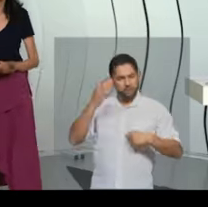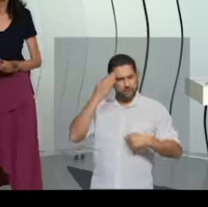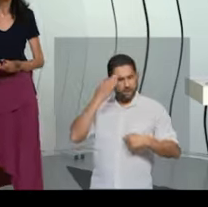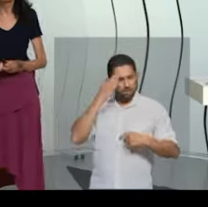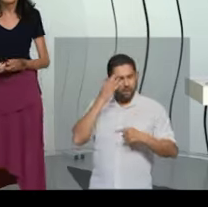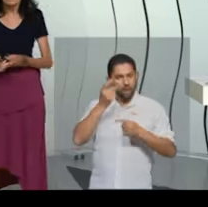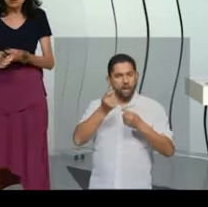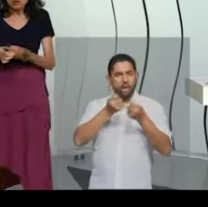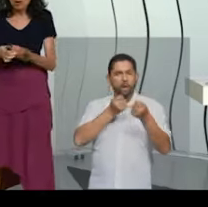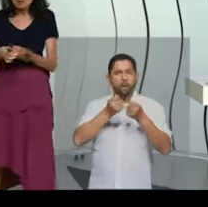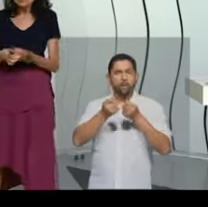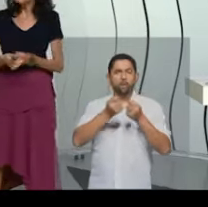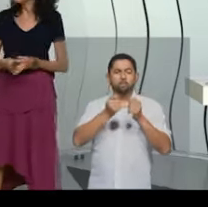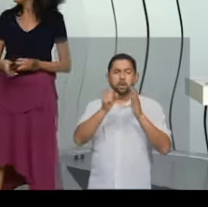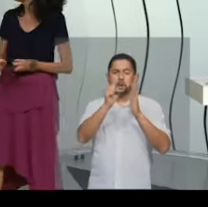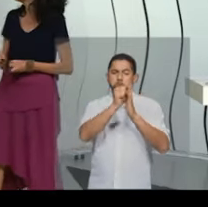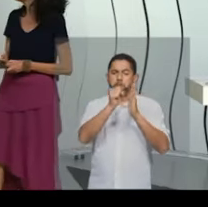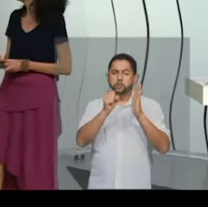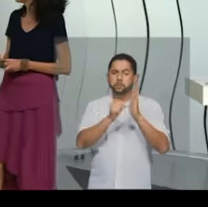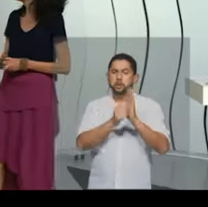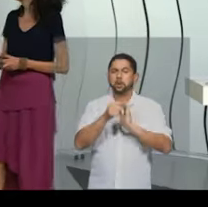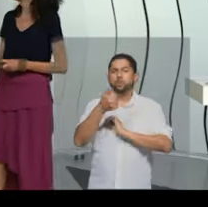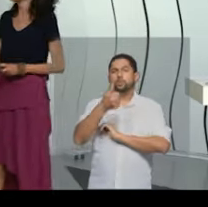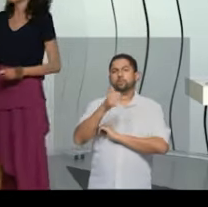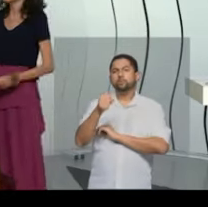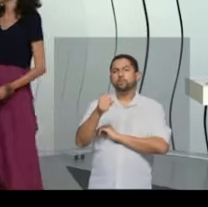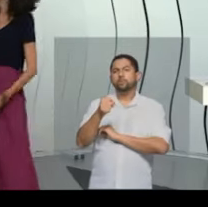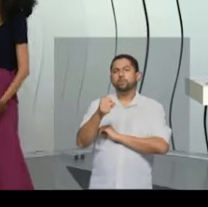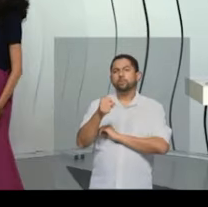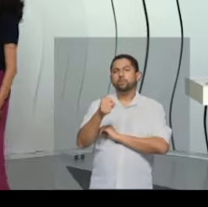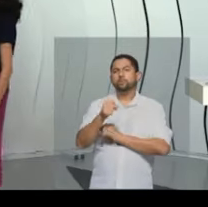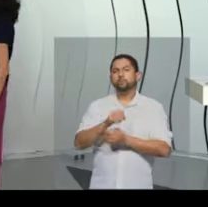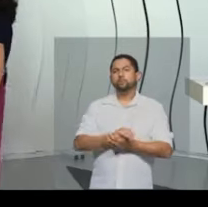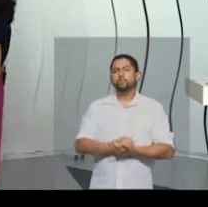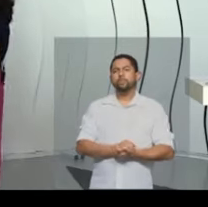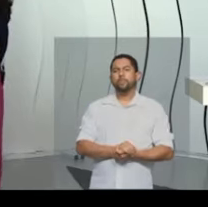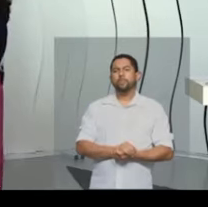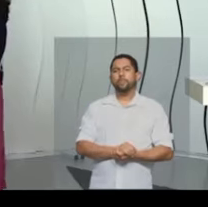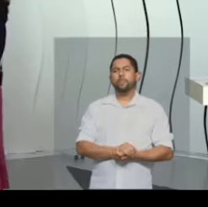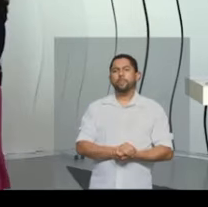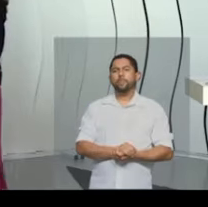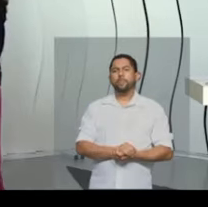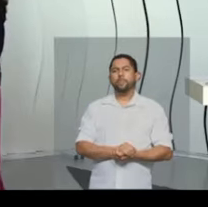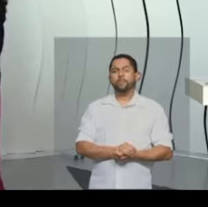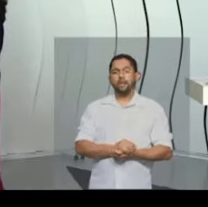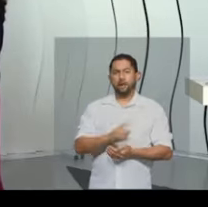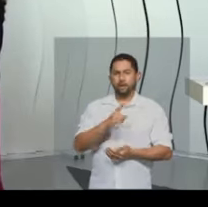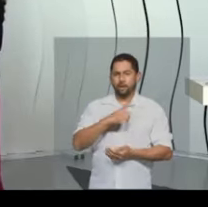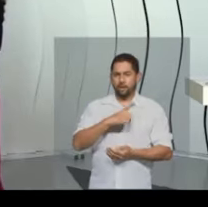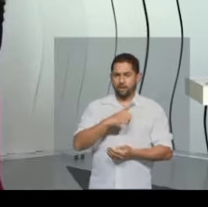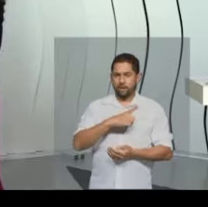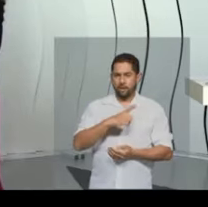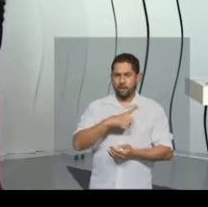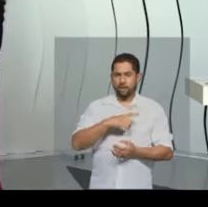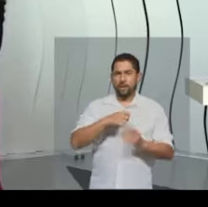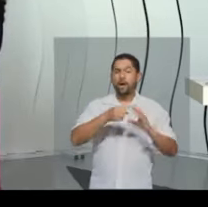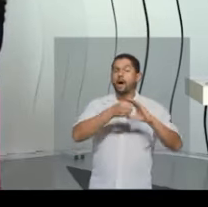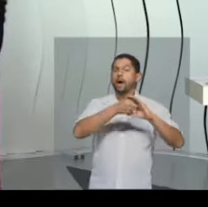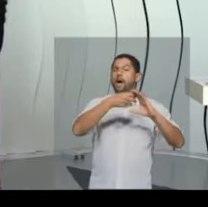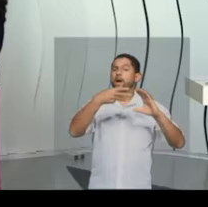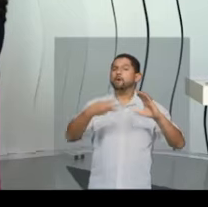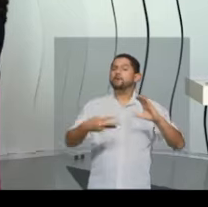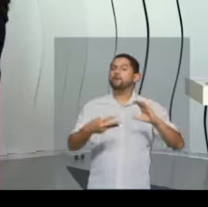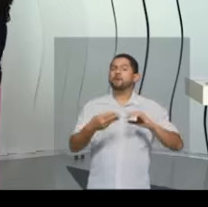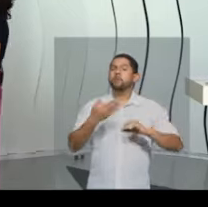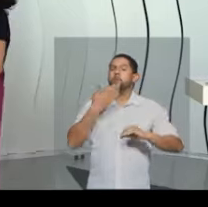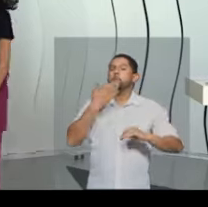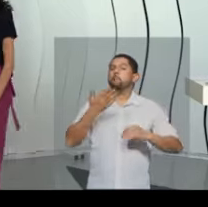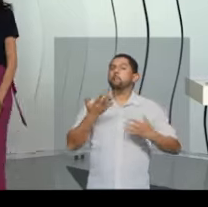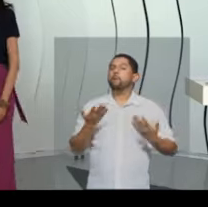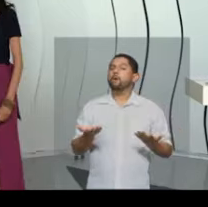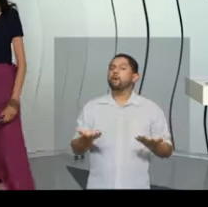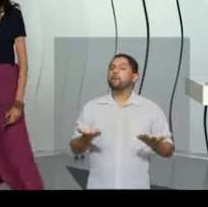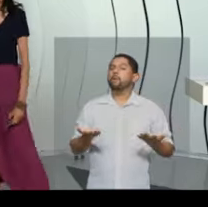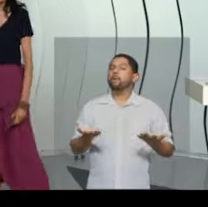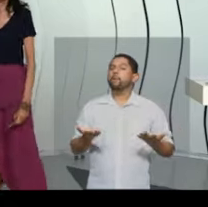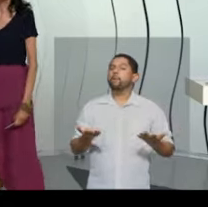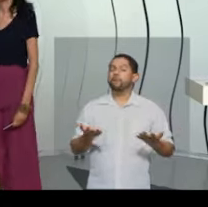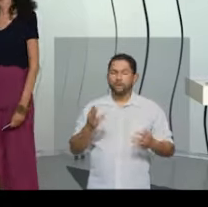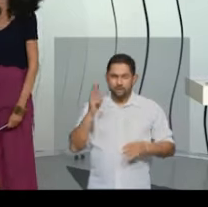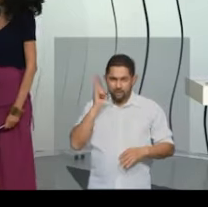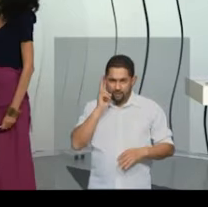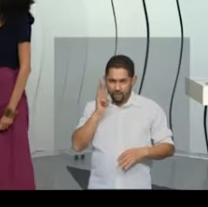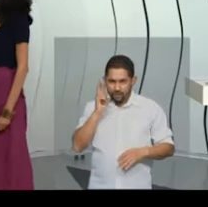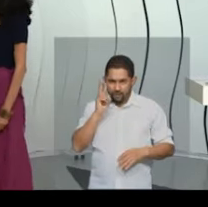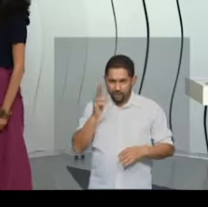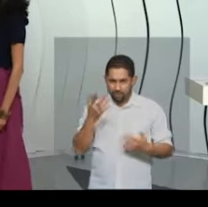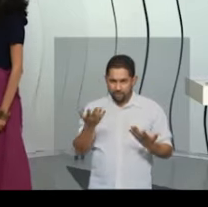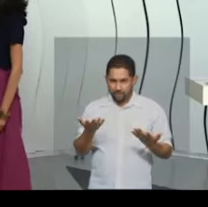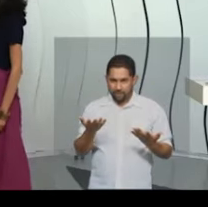XVIII. A economia do Brasil no século XVIII, ela caracterizou-se pelo quê? Você se